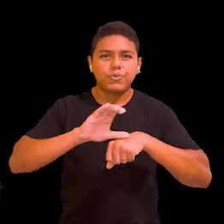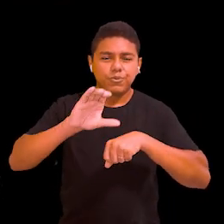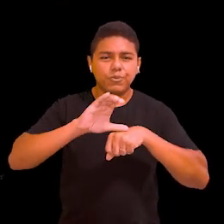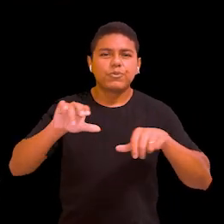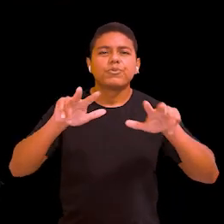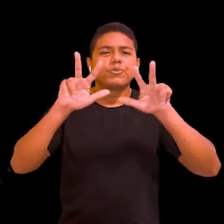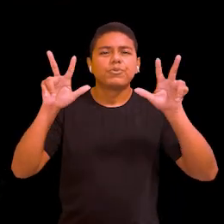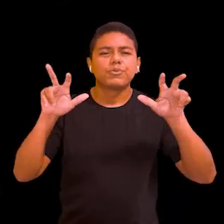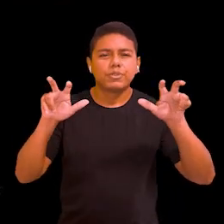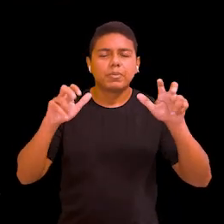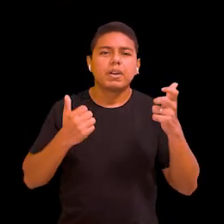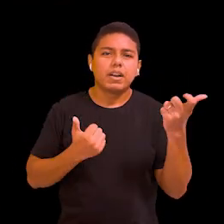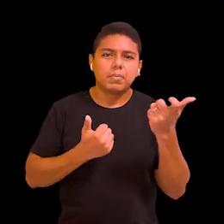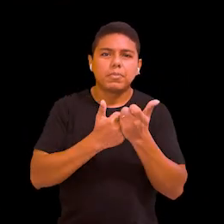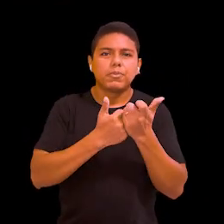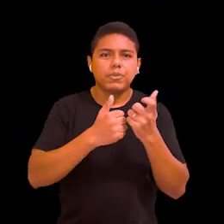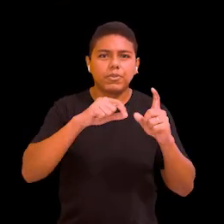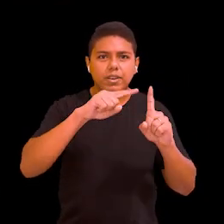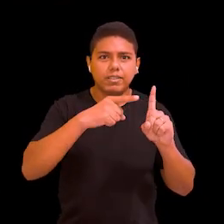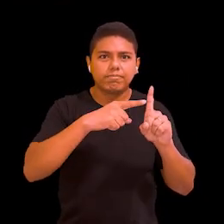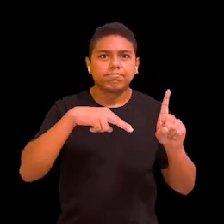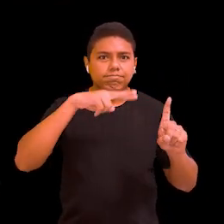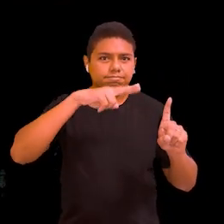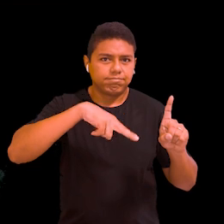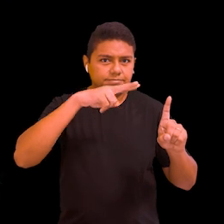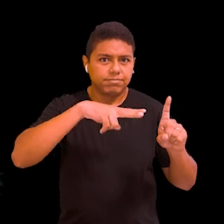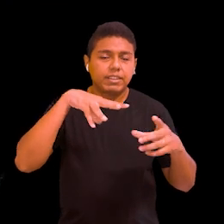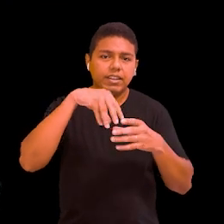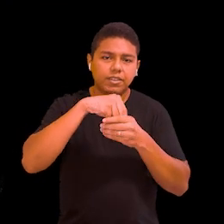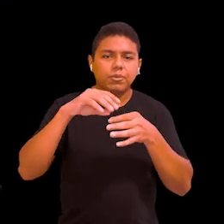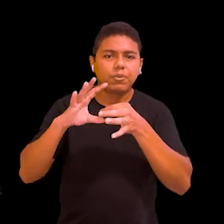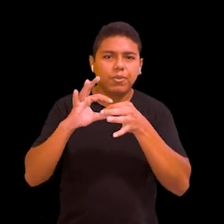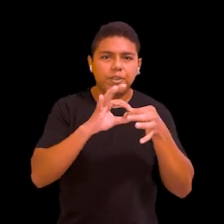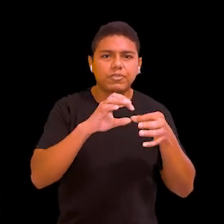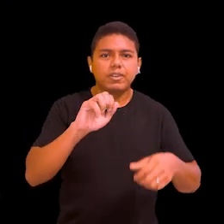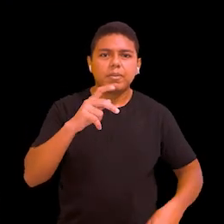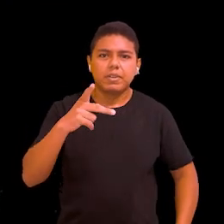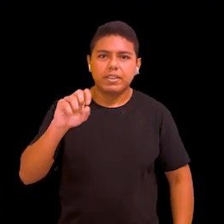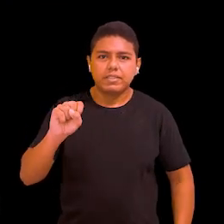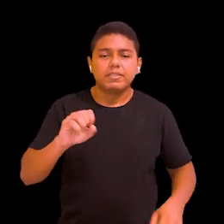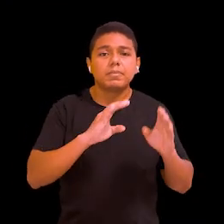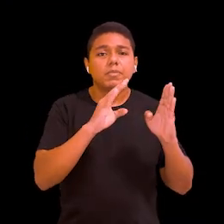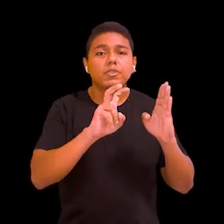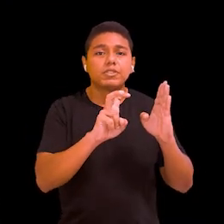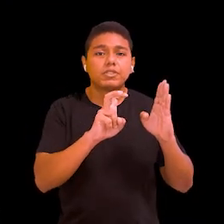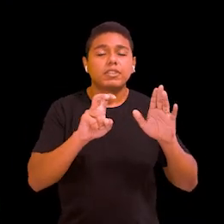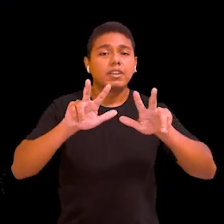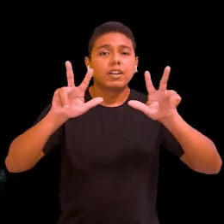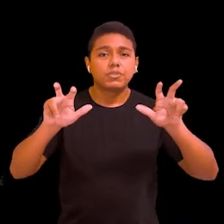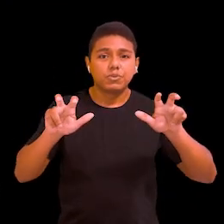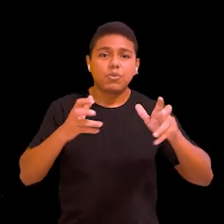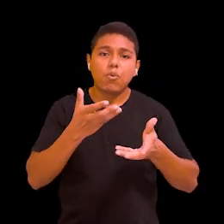curso autoinstrucional de assistência ao pré-natal na atenção primária à saúde, no módulo 5, onde abordo os